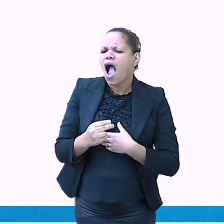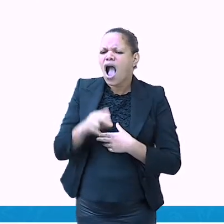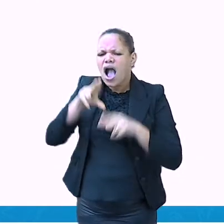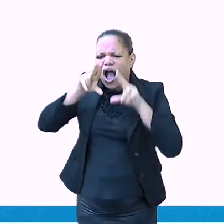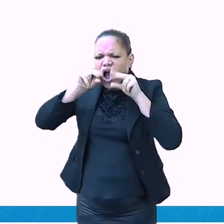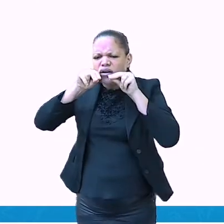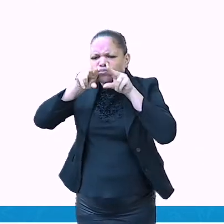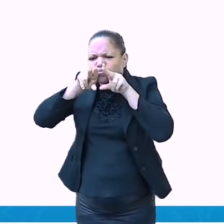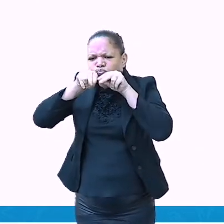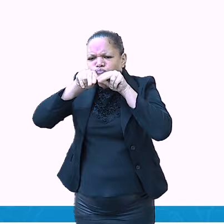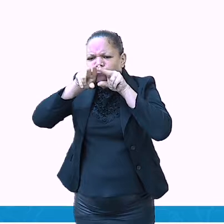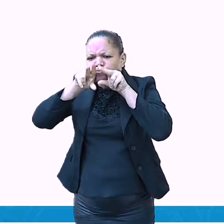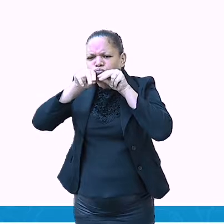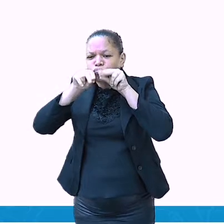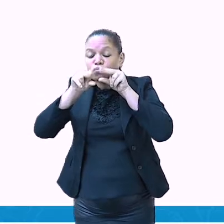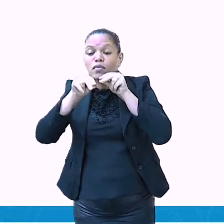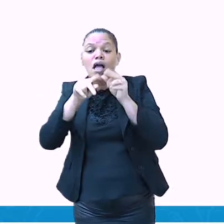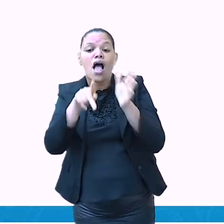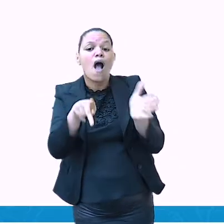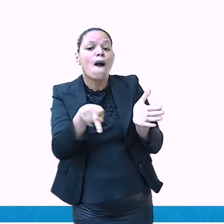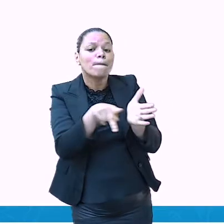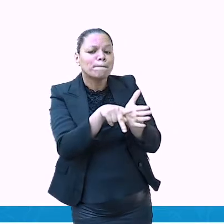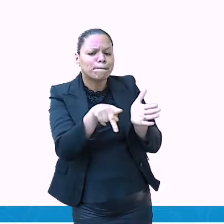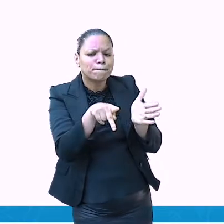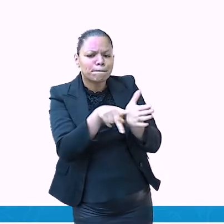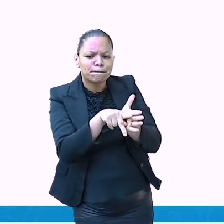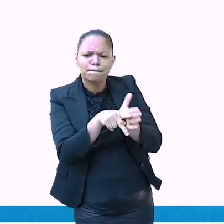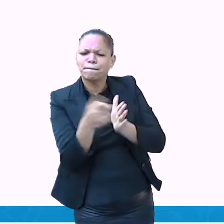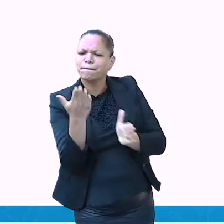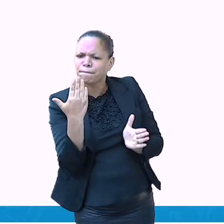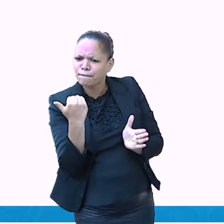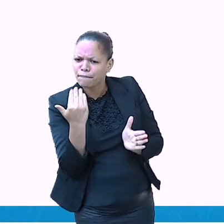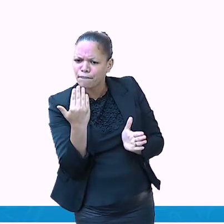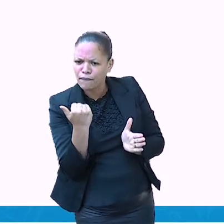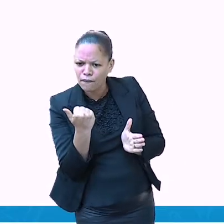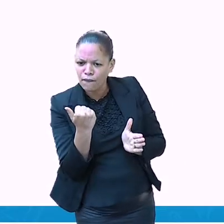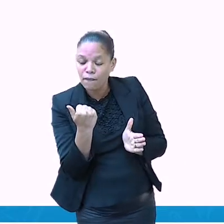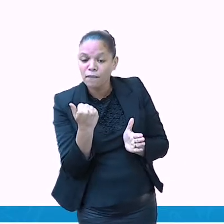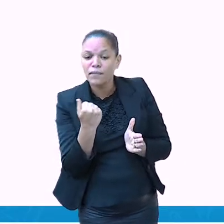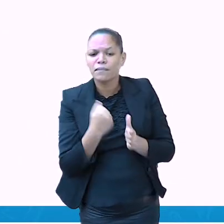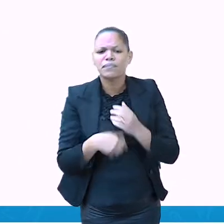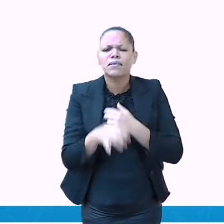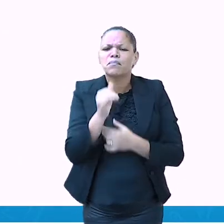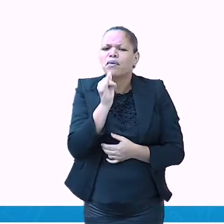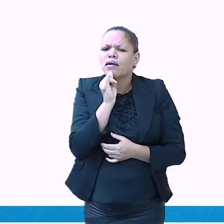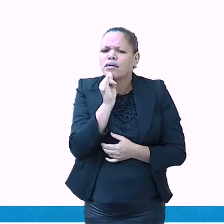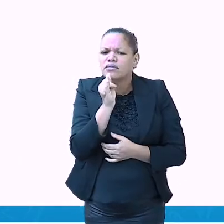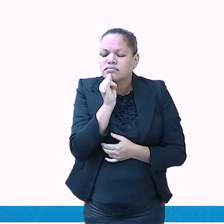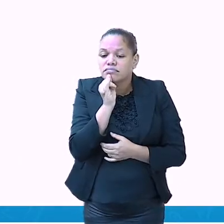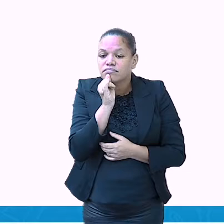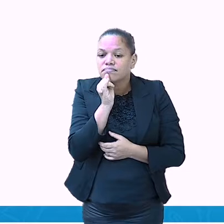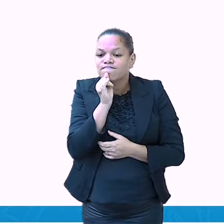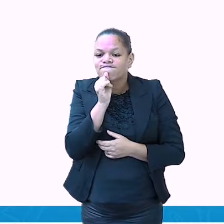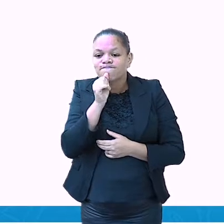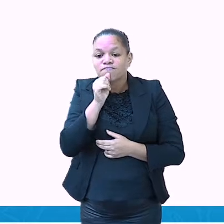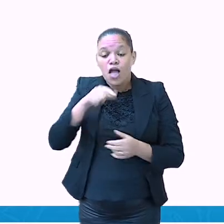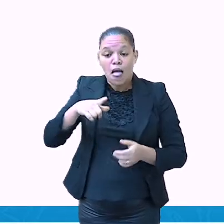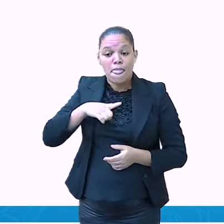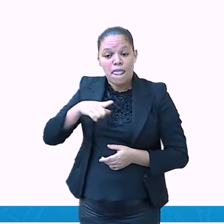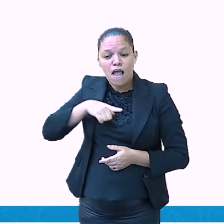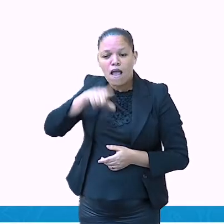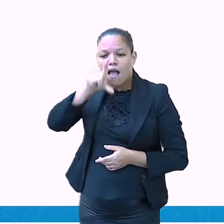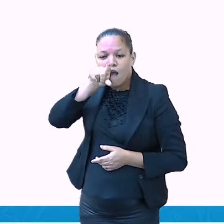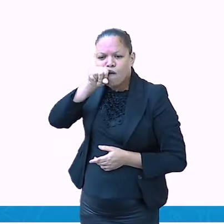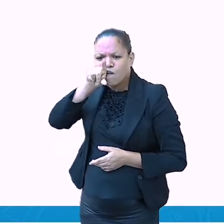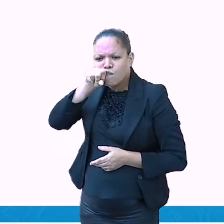alimentação específica. Os pássaros, eles podem ser herbívoros, né? Então, essa